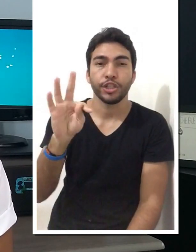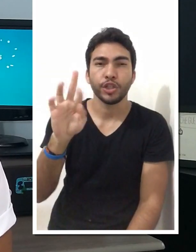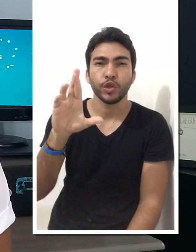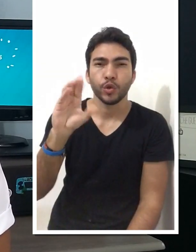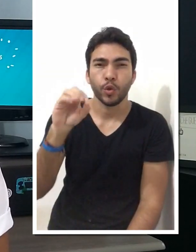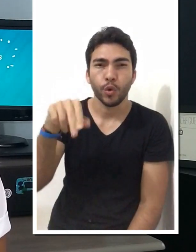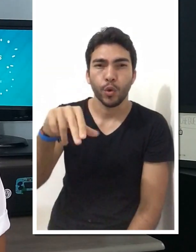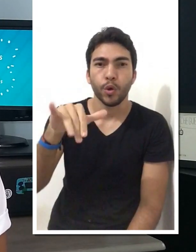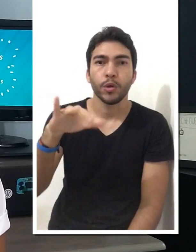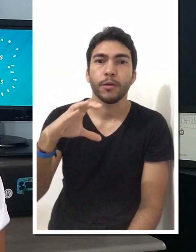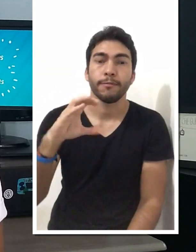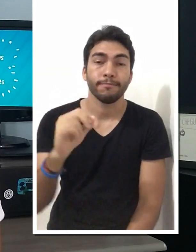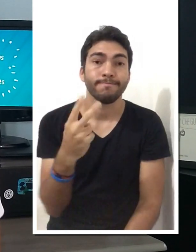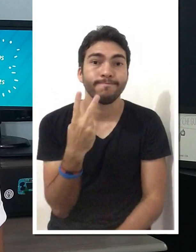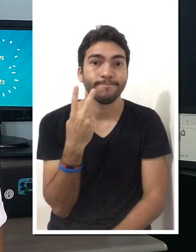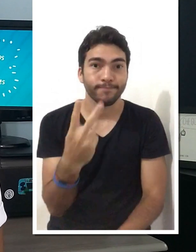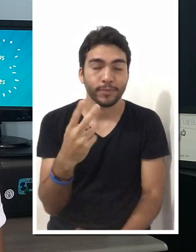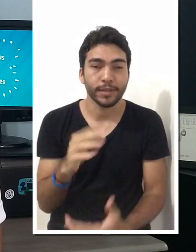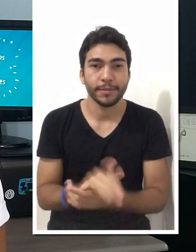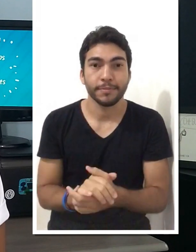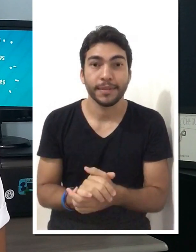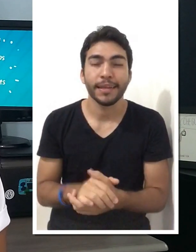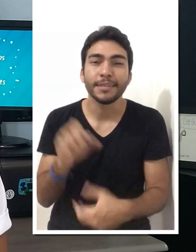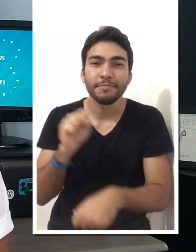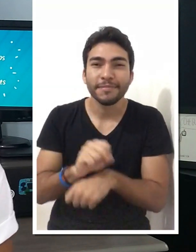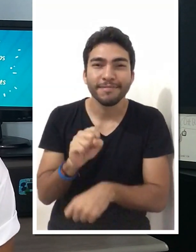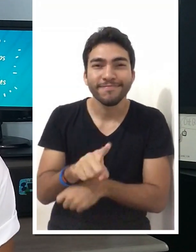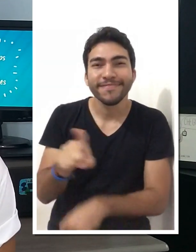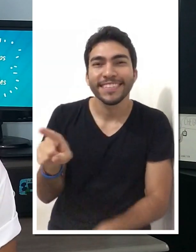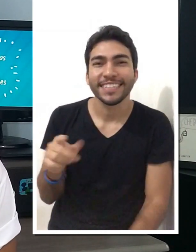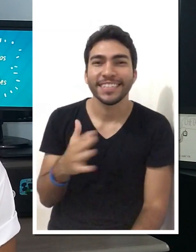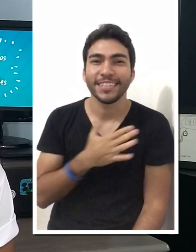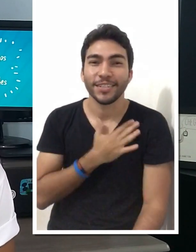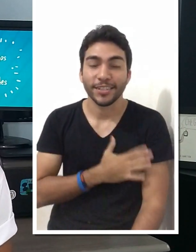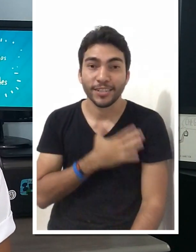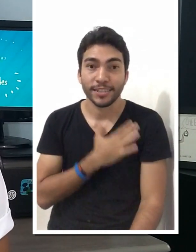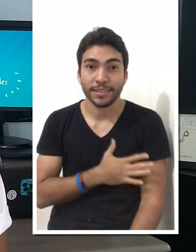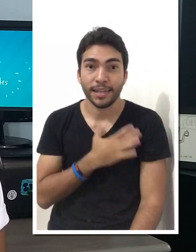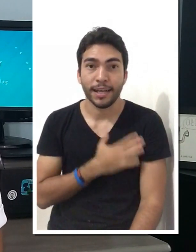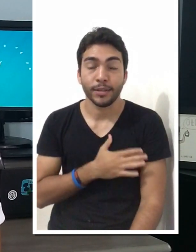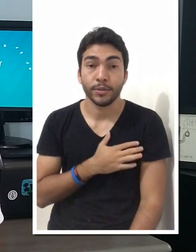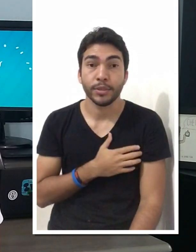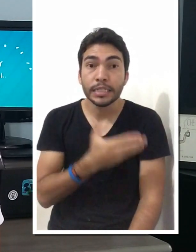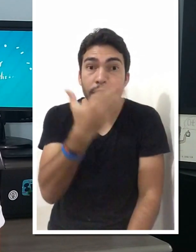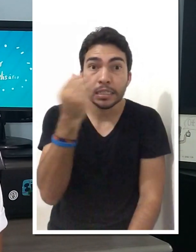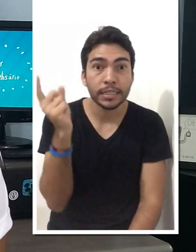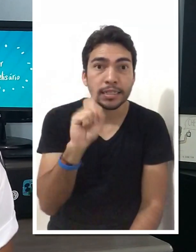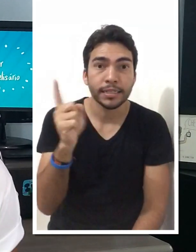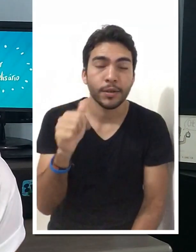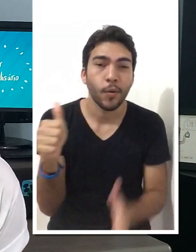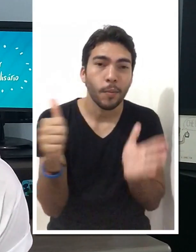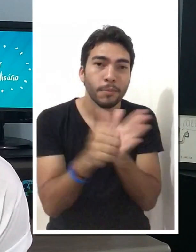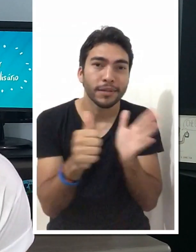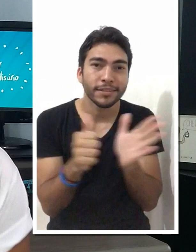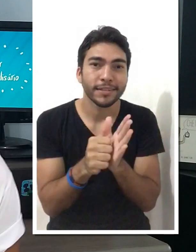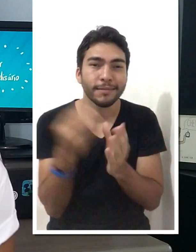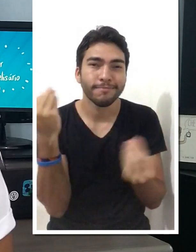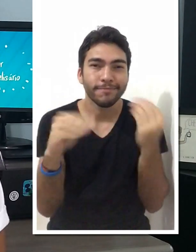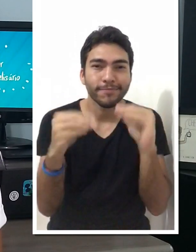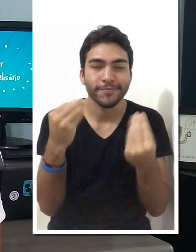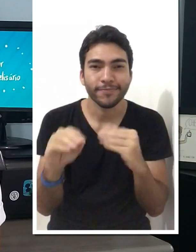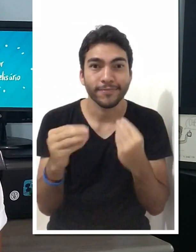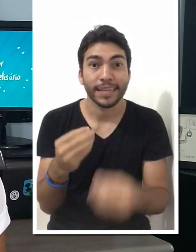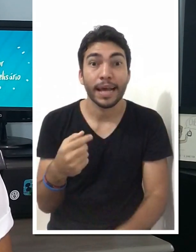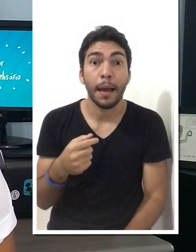esqueça de curtir, comentar, compartilhar. E fique ligado, porque semana que vem nós vamos falar o que é